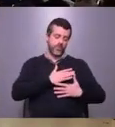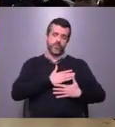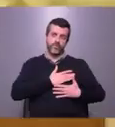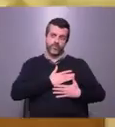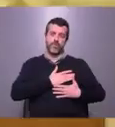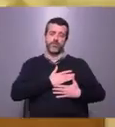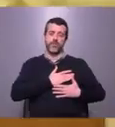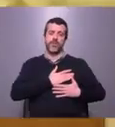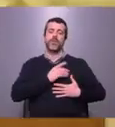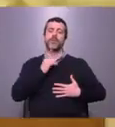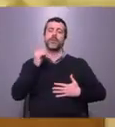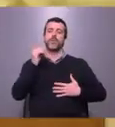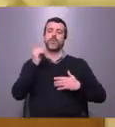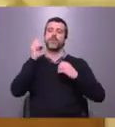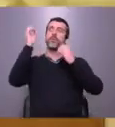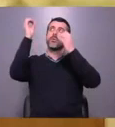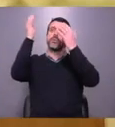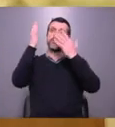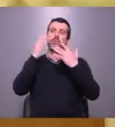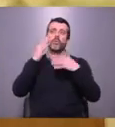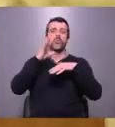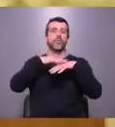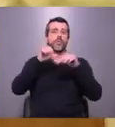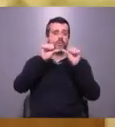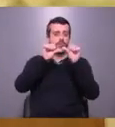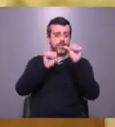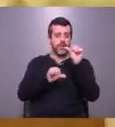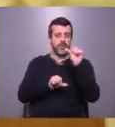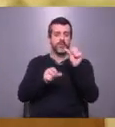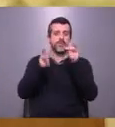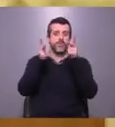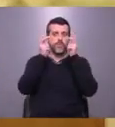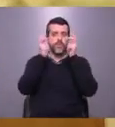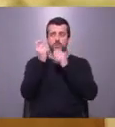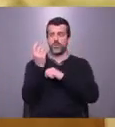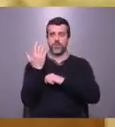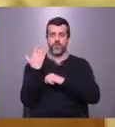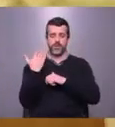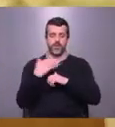essa luz que recebemos da palavra que escutámos há pouco.